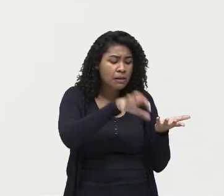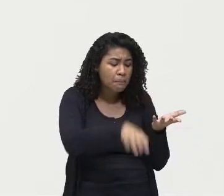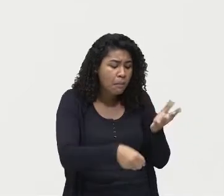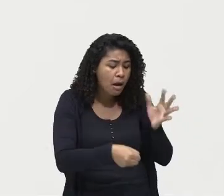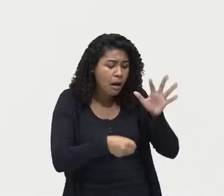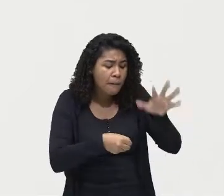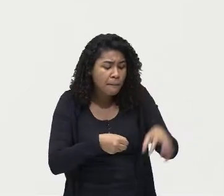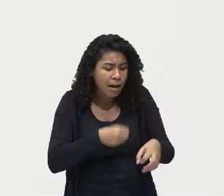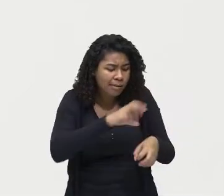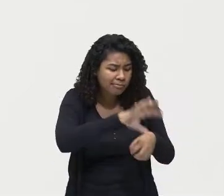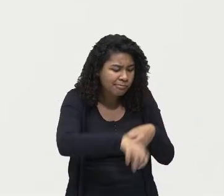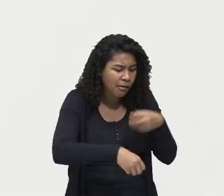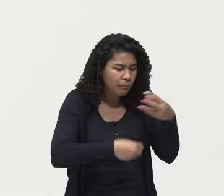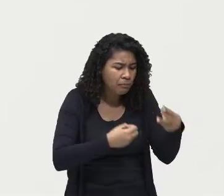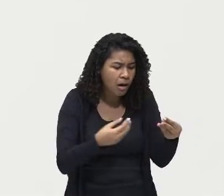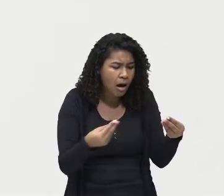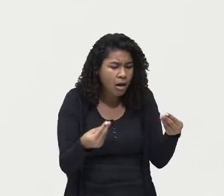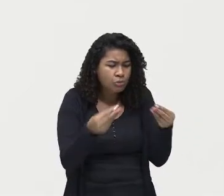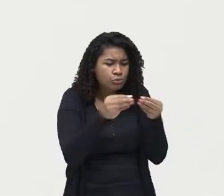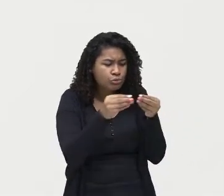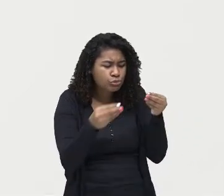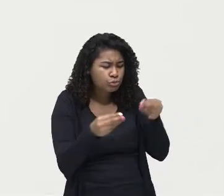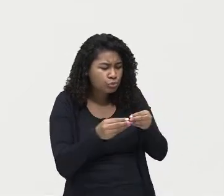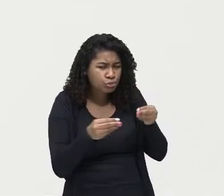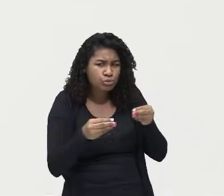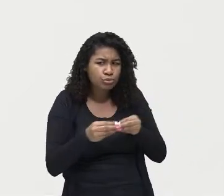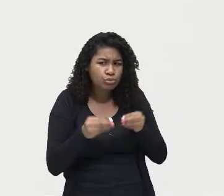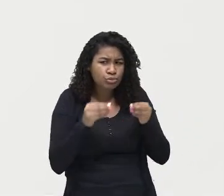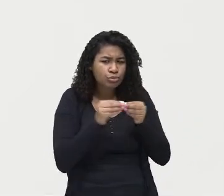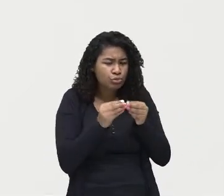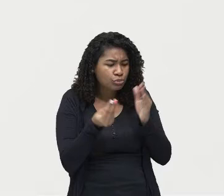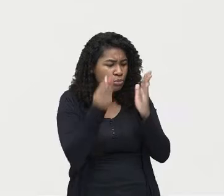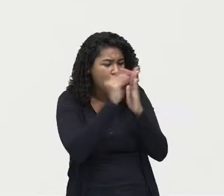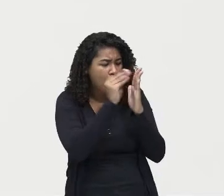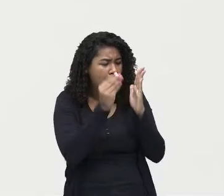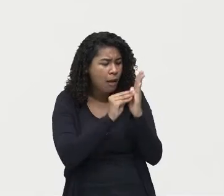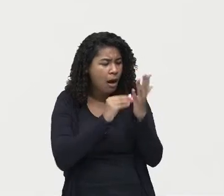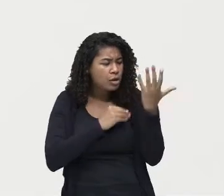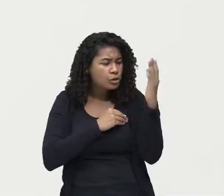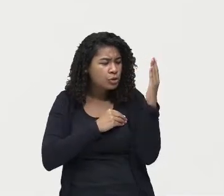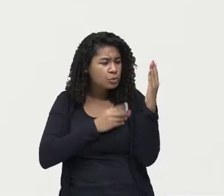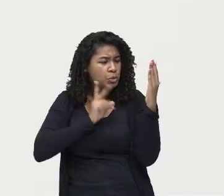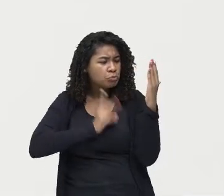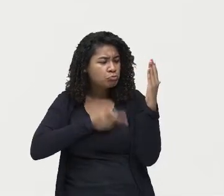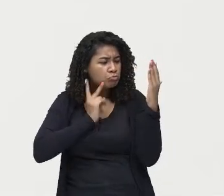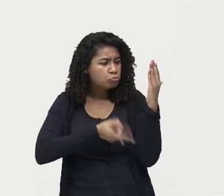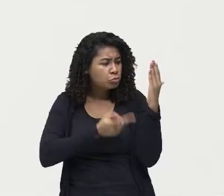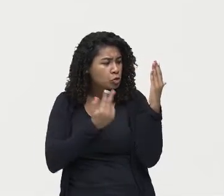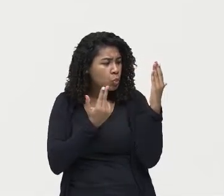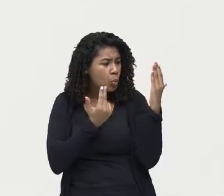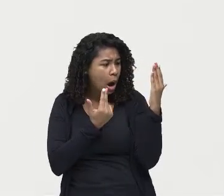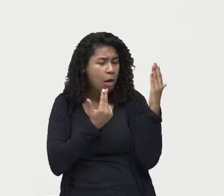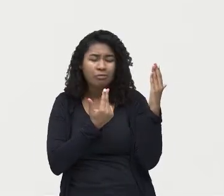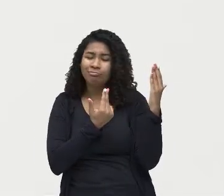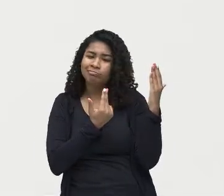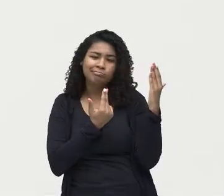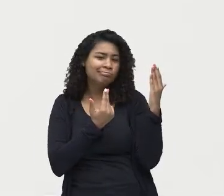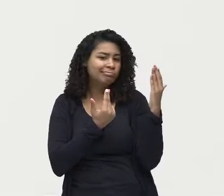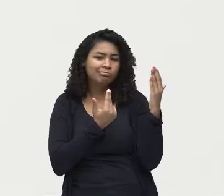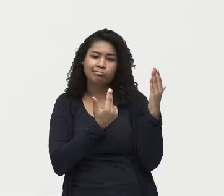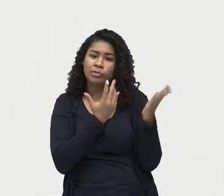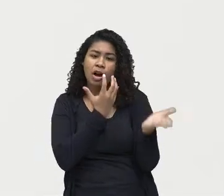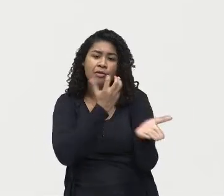os cacos todos, nunca mais o espelho seria como antes. Então, a ideia é que nós temos, o espelho se